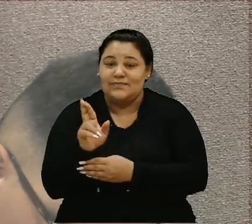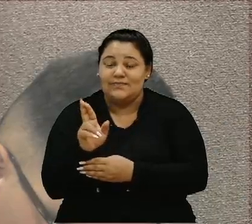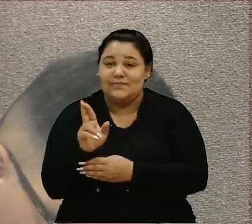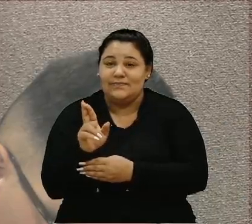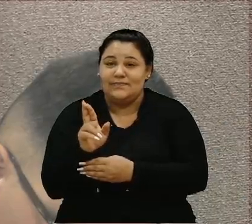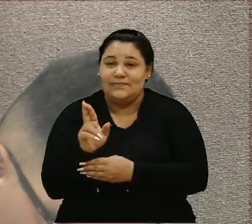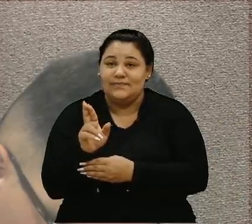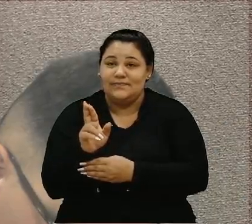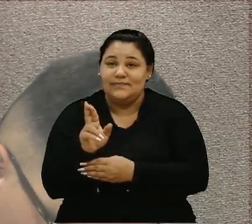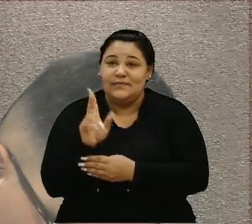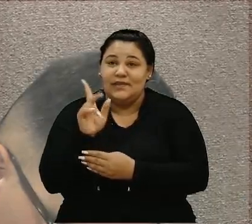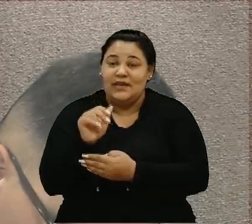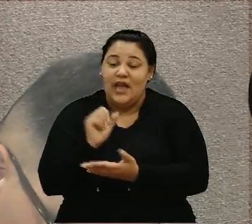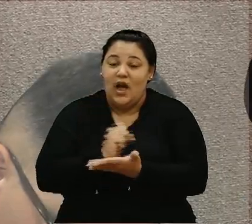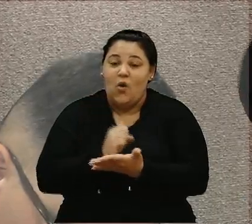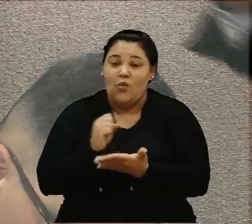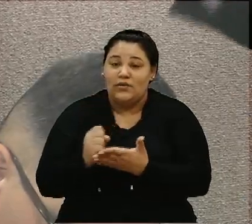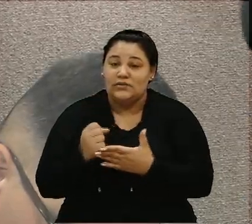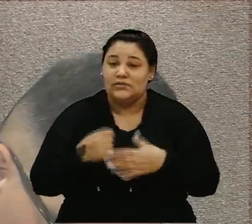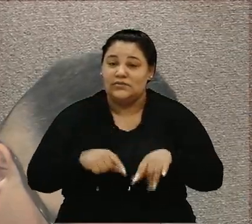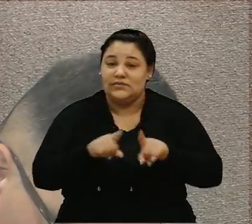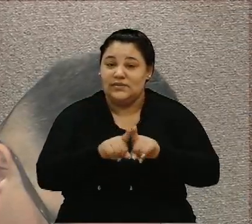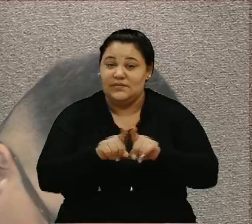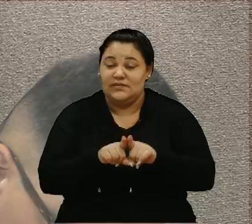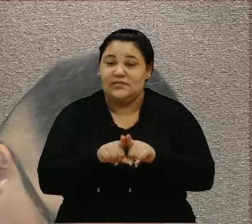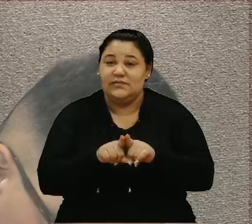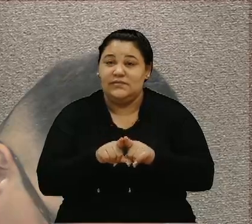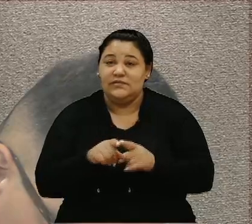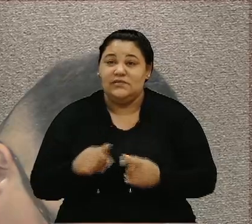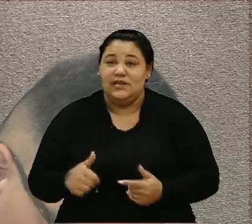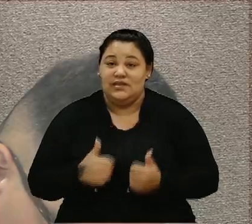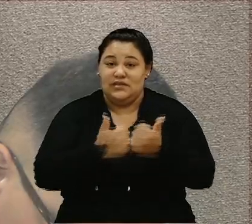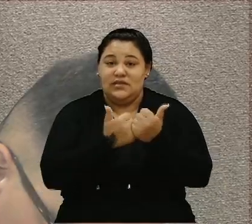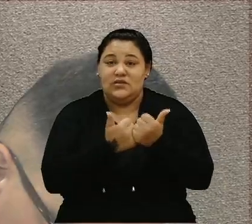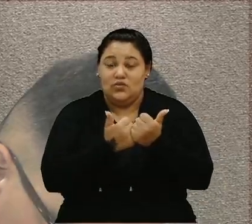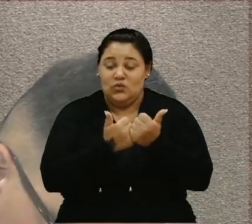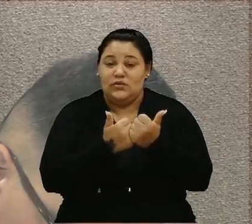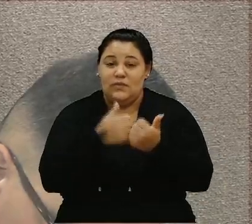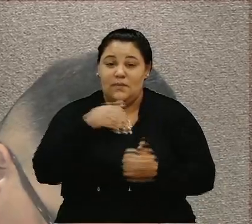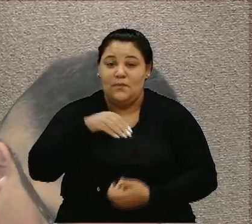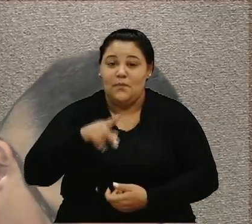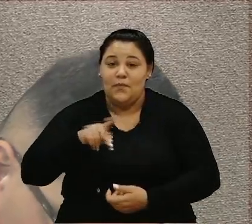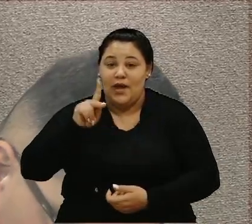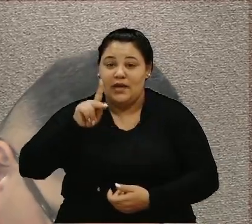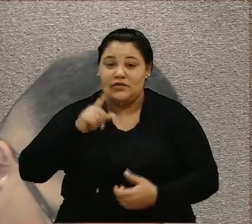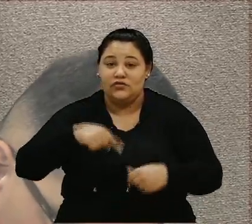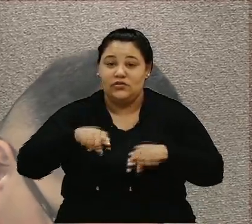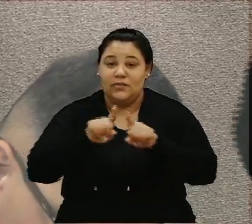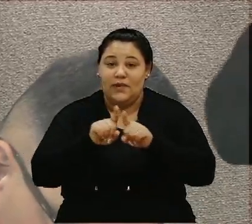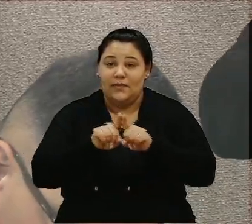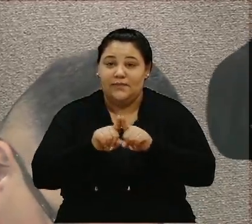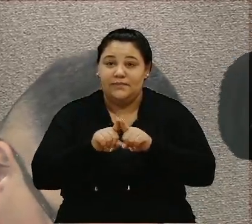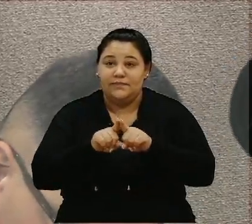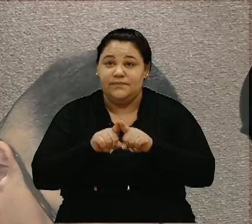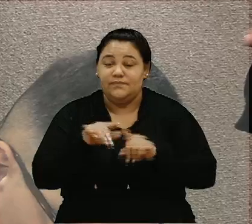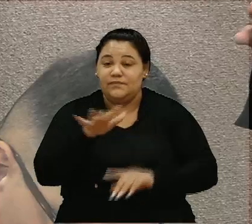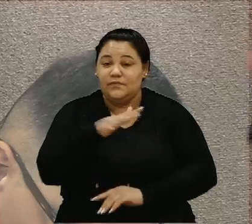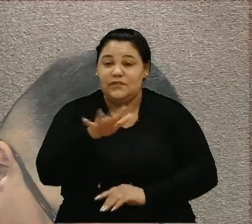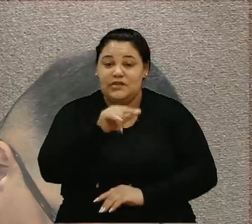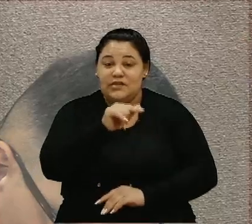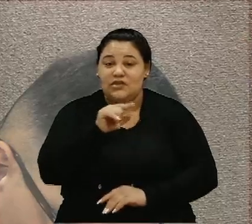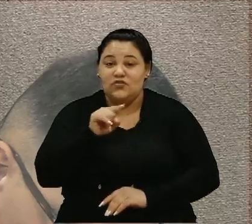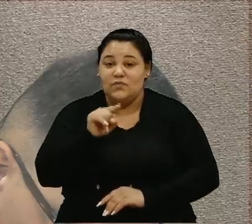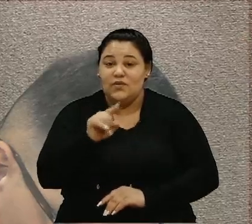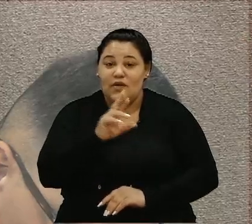E a contratação do assessor de marketing ali, no caso, por volta de R$7 mil